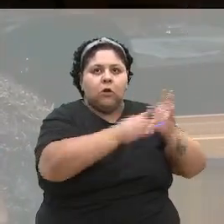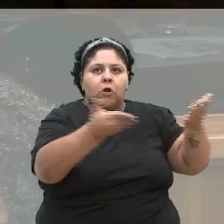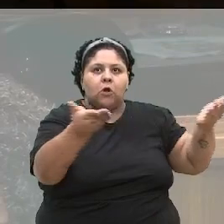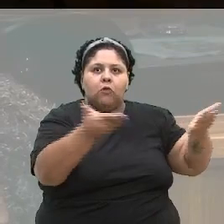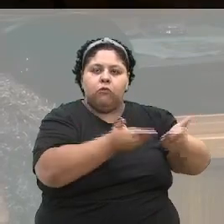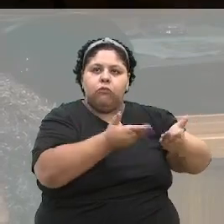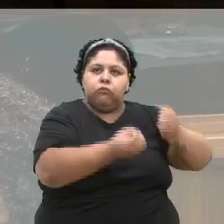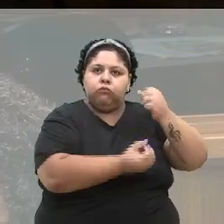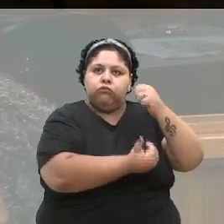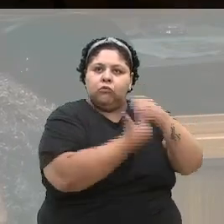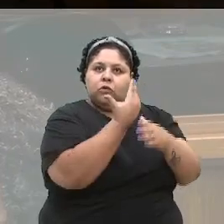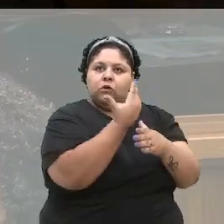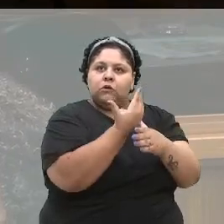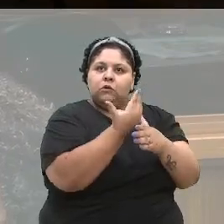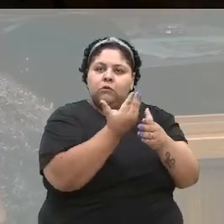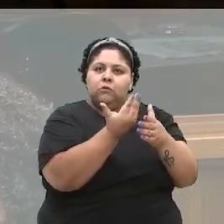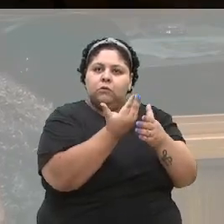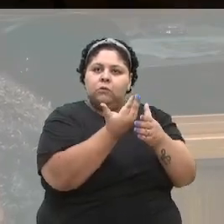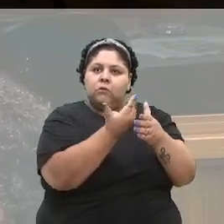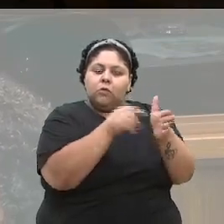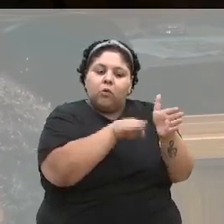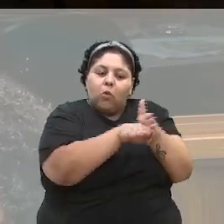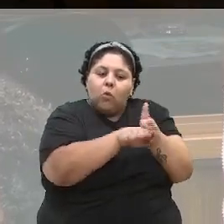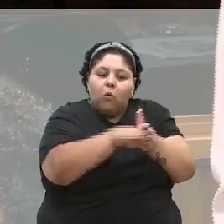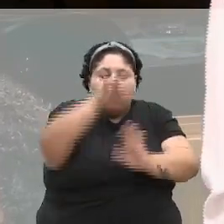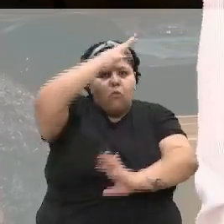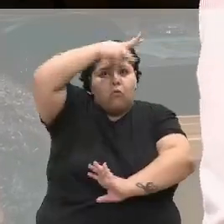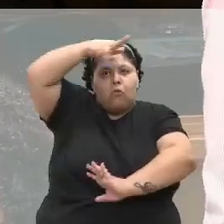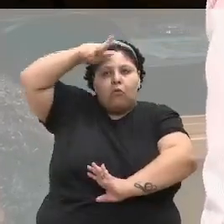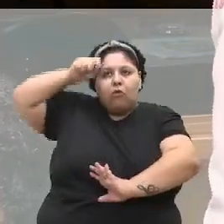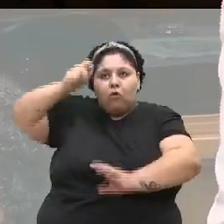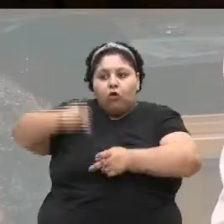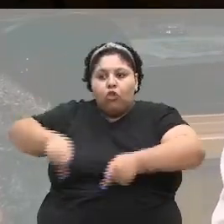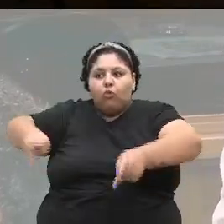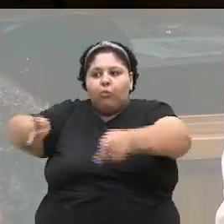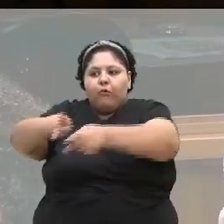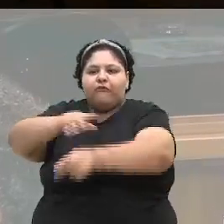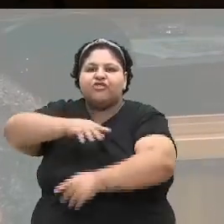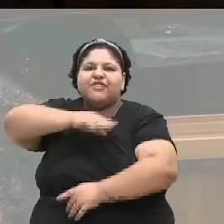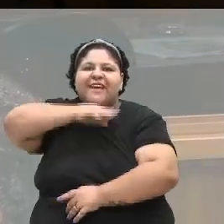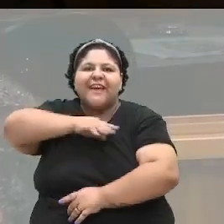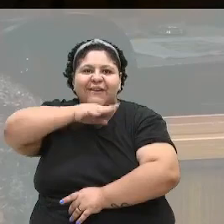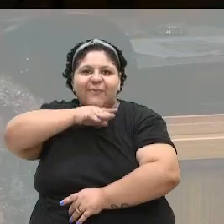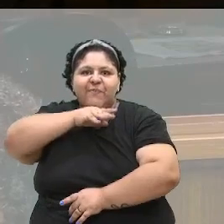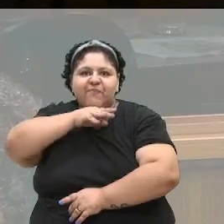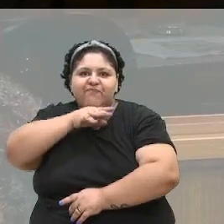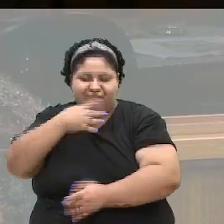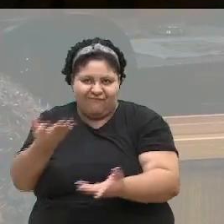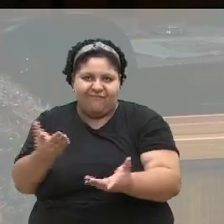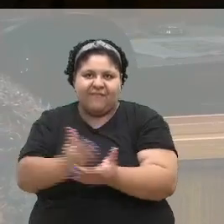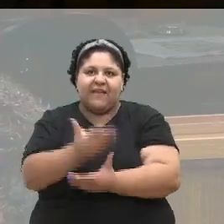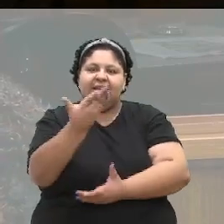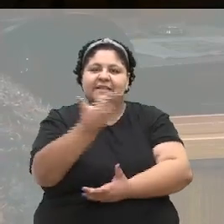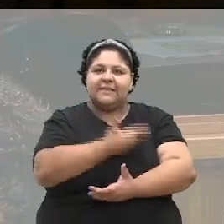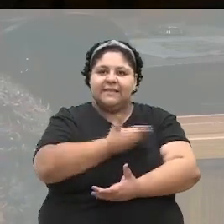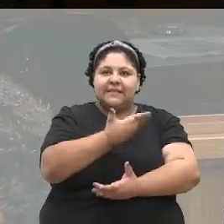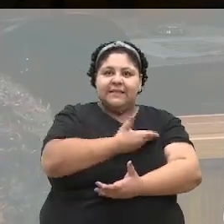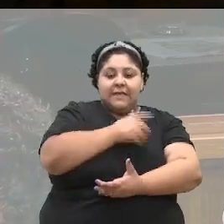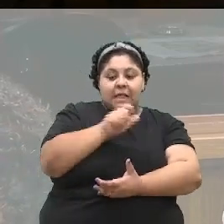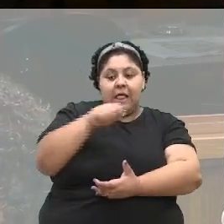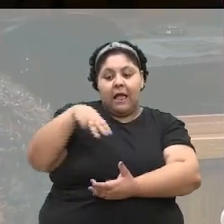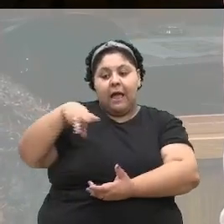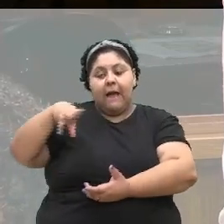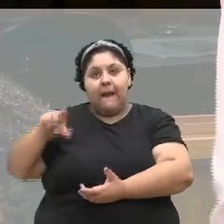da criação do Conselho Municipal, né, do Povo de Terreiro. As amigas da AMA,